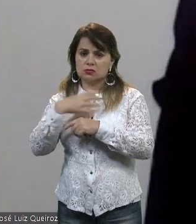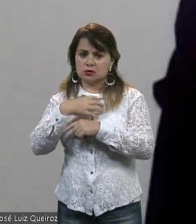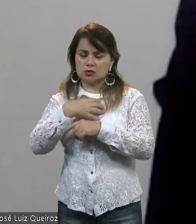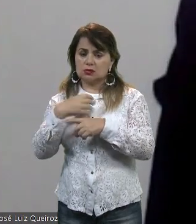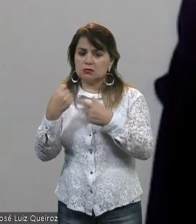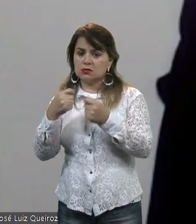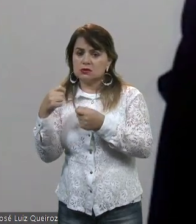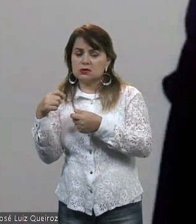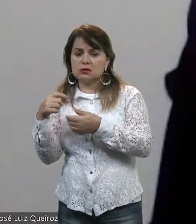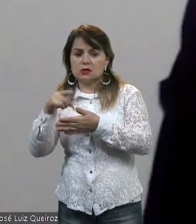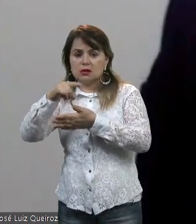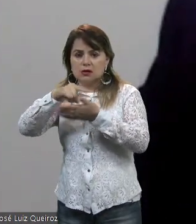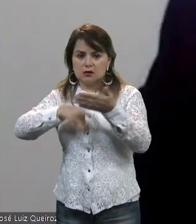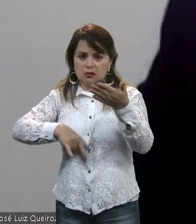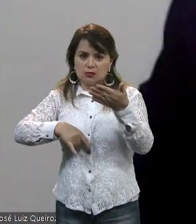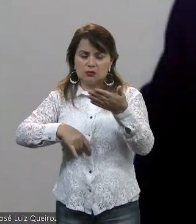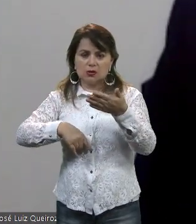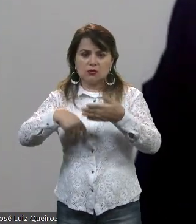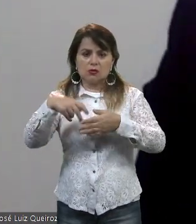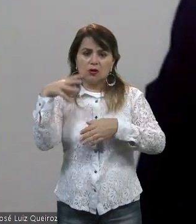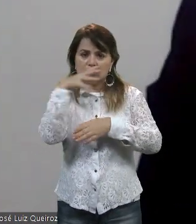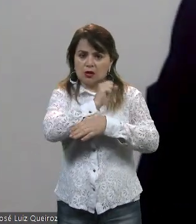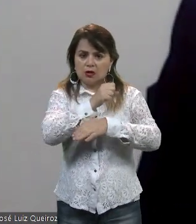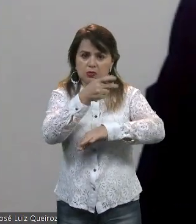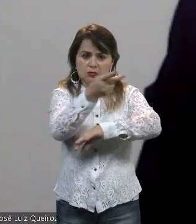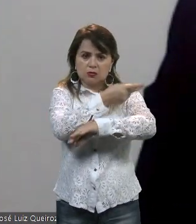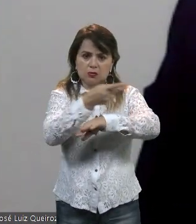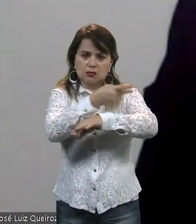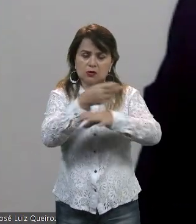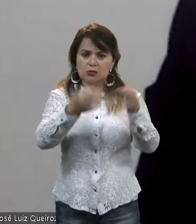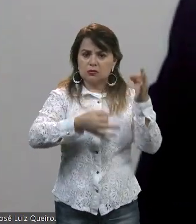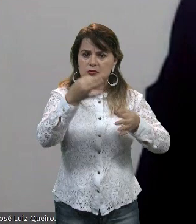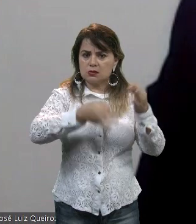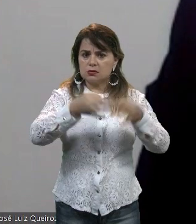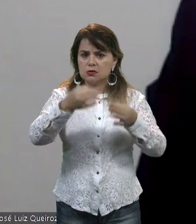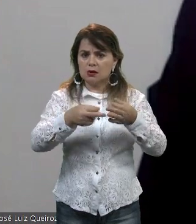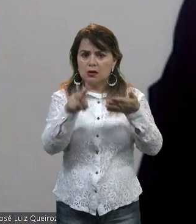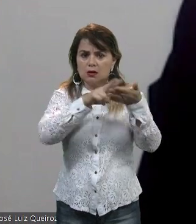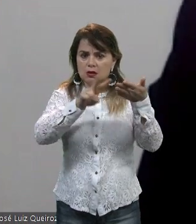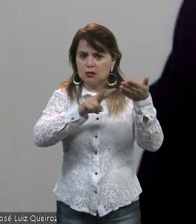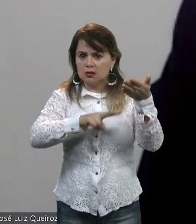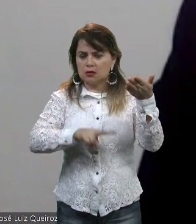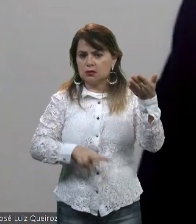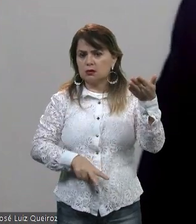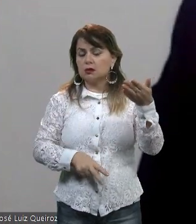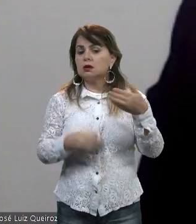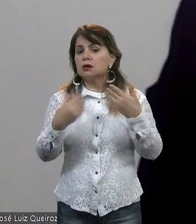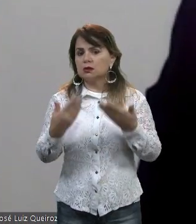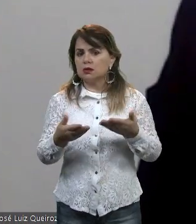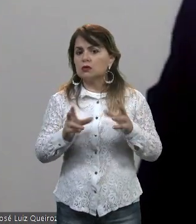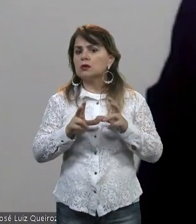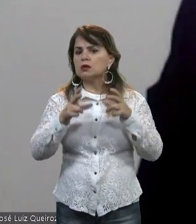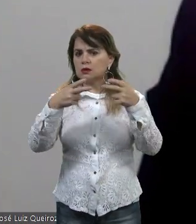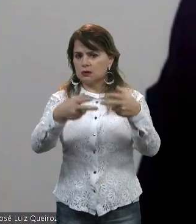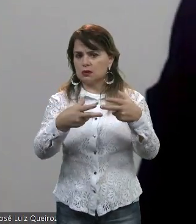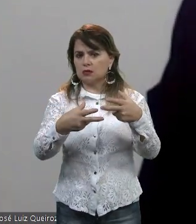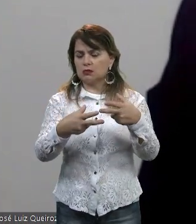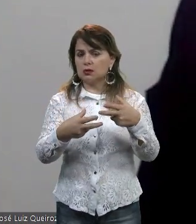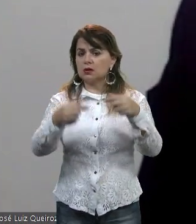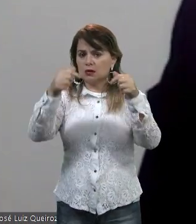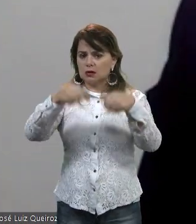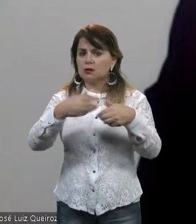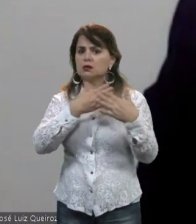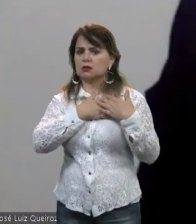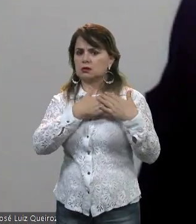as pressas aí para a Procuradoria Jurídica para analisar, a Câmara, mais uma vez, faz o seu papel. Eu gostaria de parabenizar a postura de Vossa Excelência,